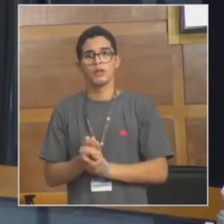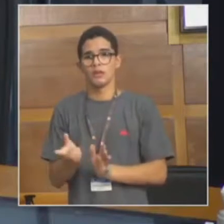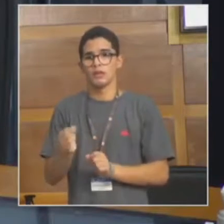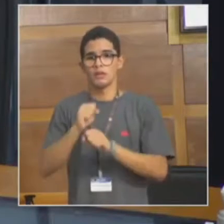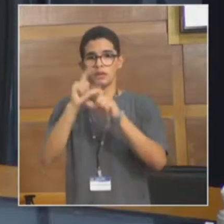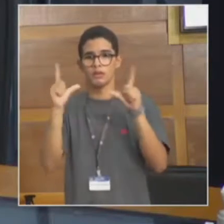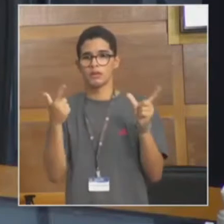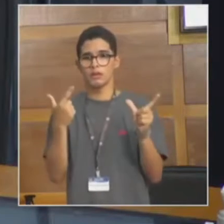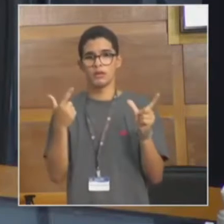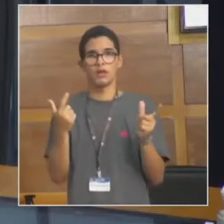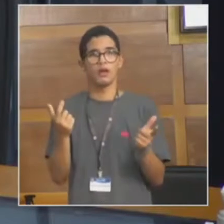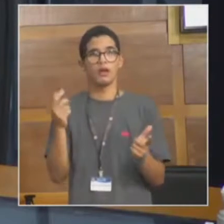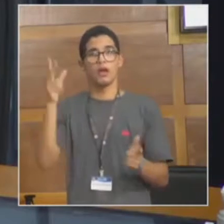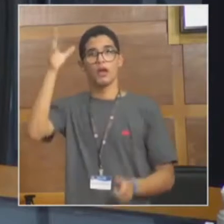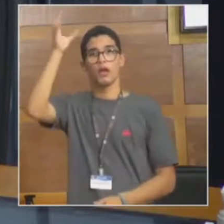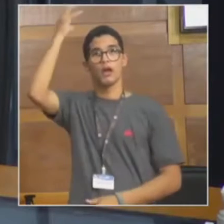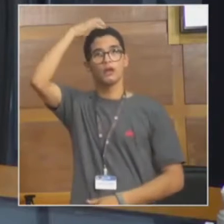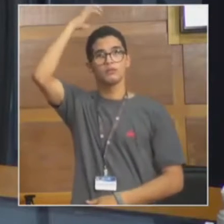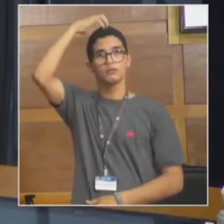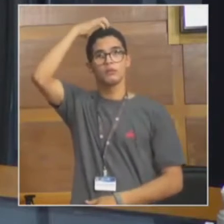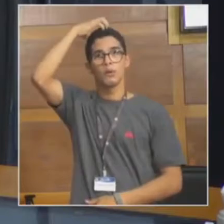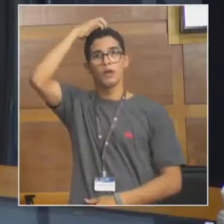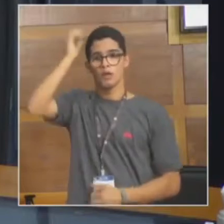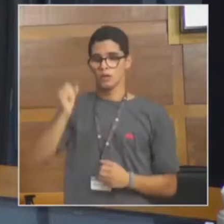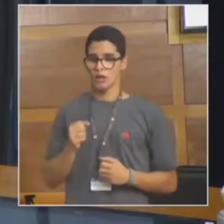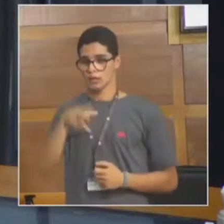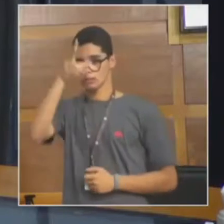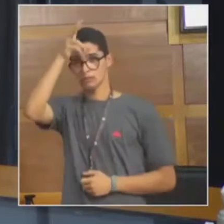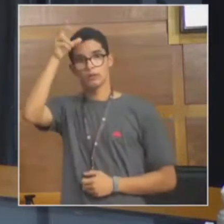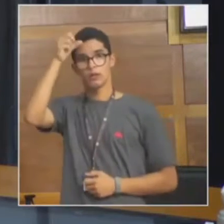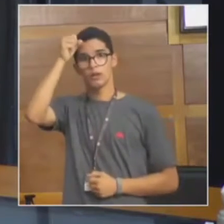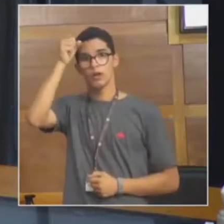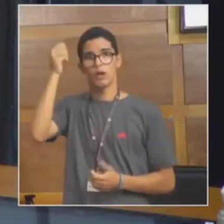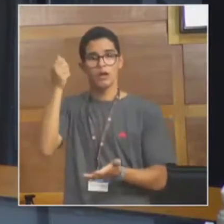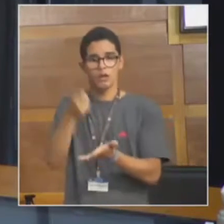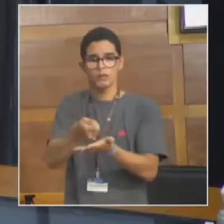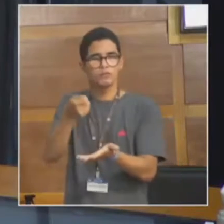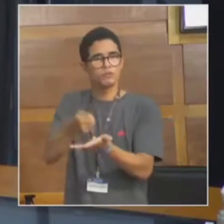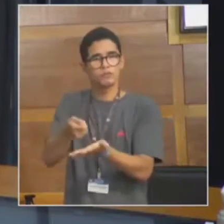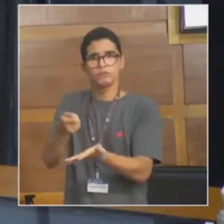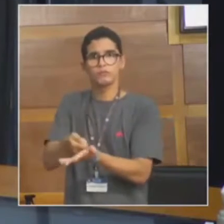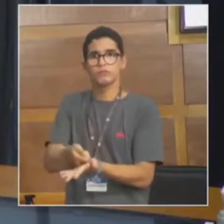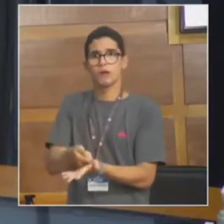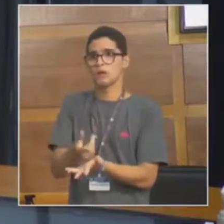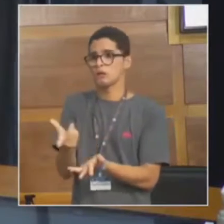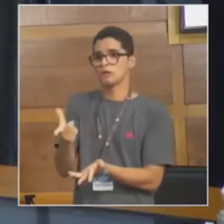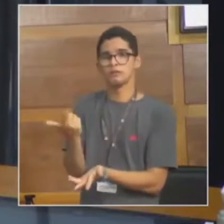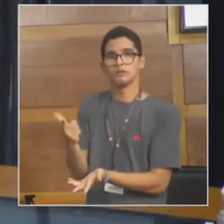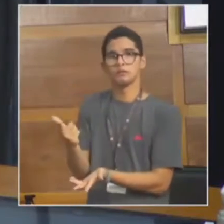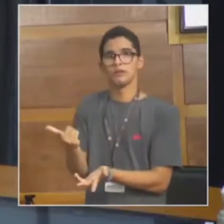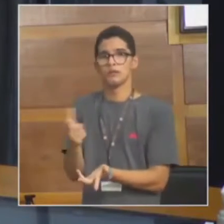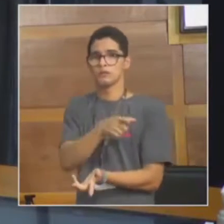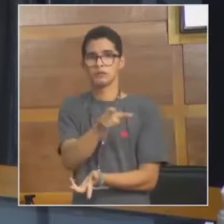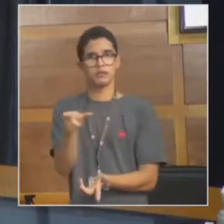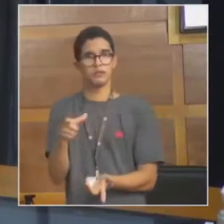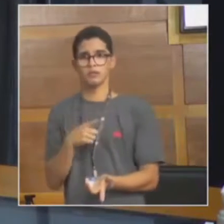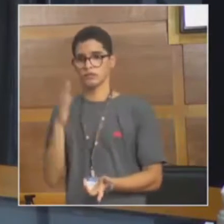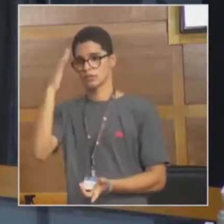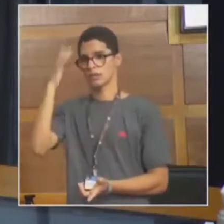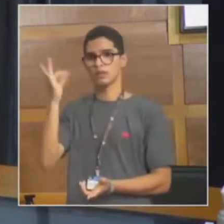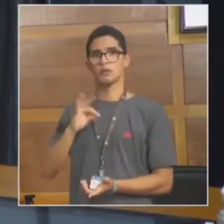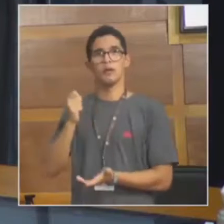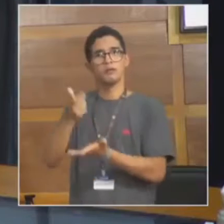culpa é única e exclusiva hoje do poder público que tem que cobrar tem que chegar lá controle de fiscalização que é preciso não tem braço você sabe disso